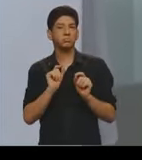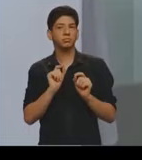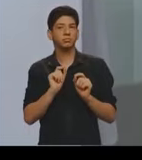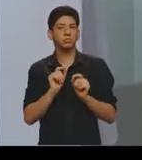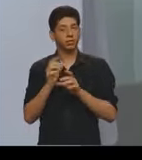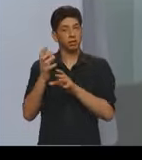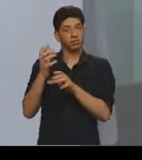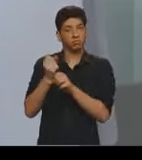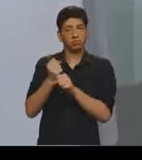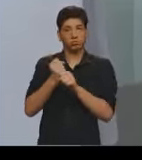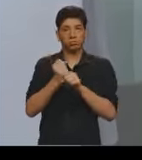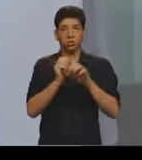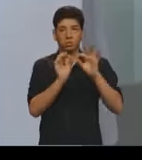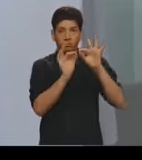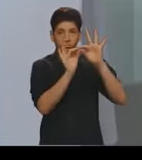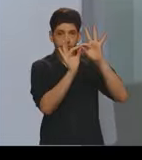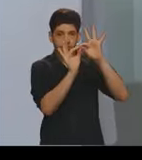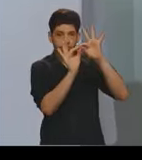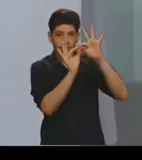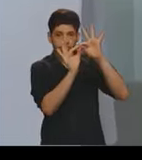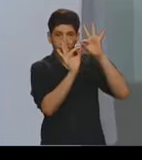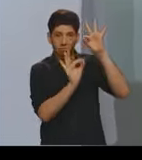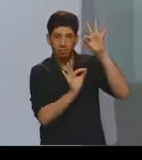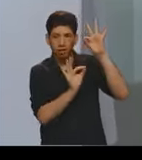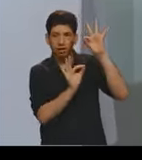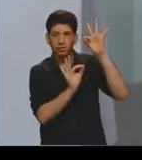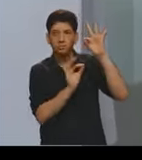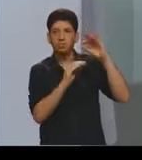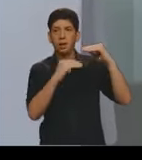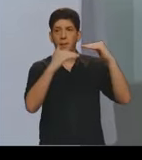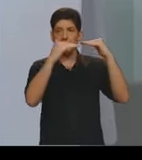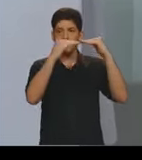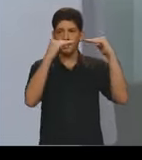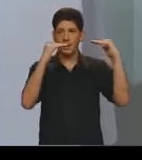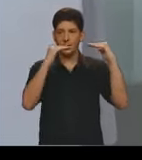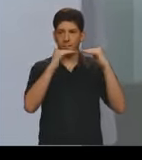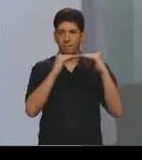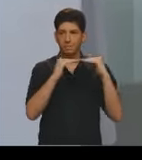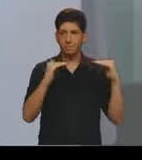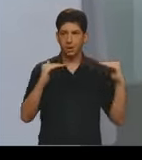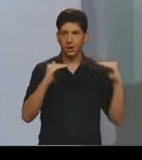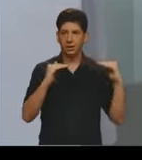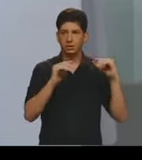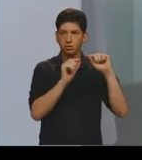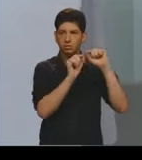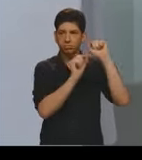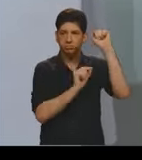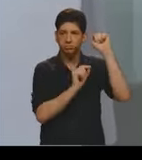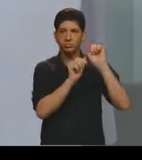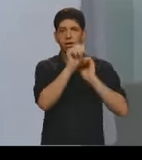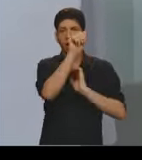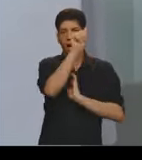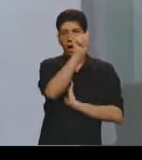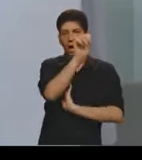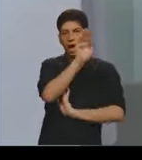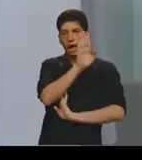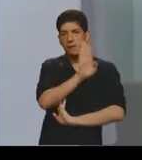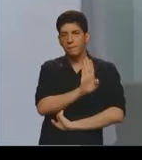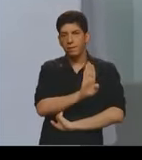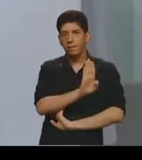desse segmento, então, vou chamar o segmento AB,